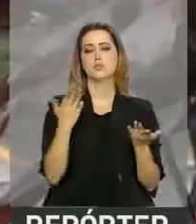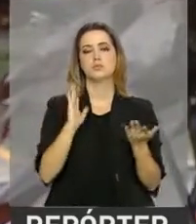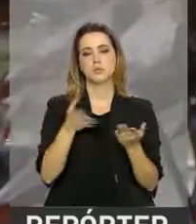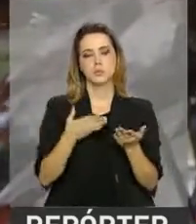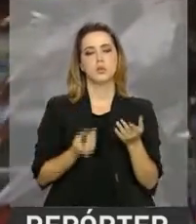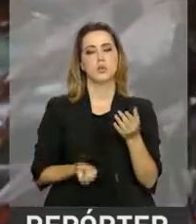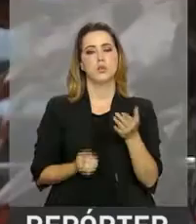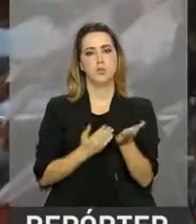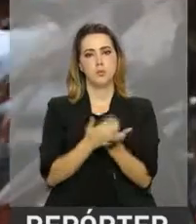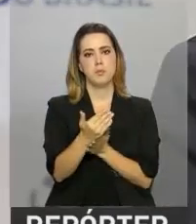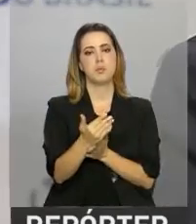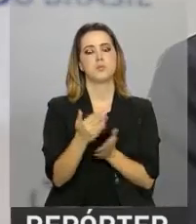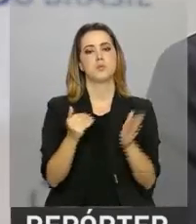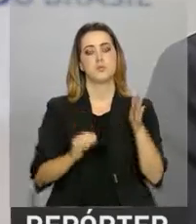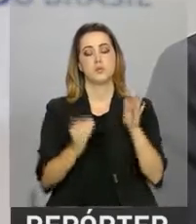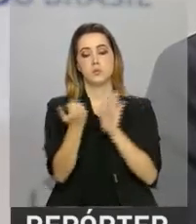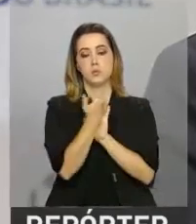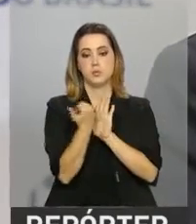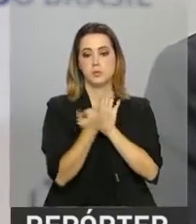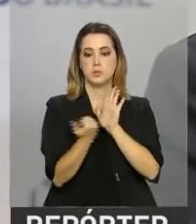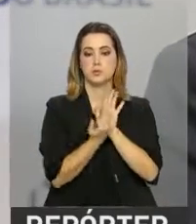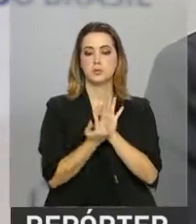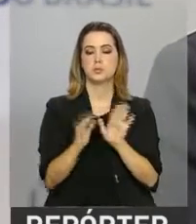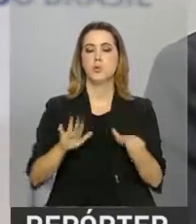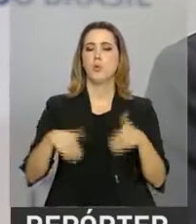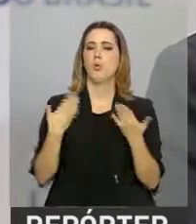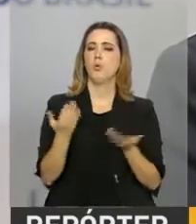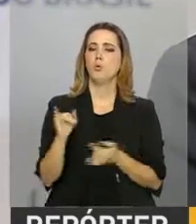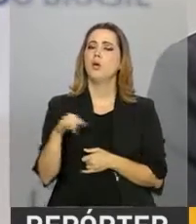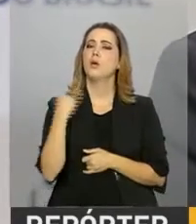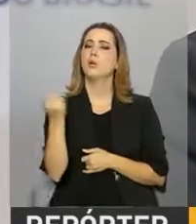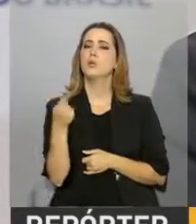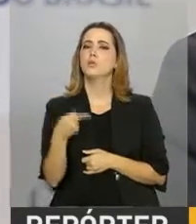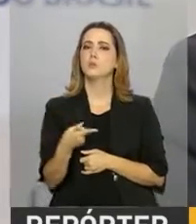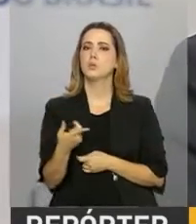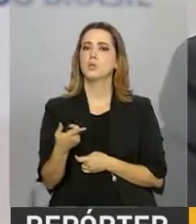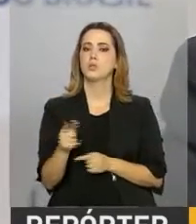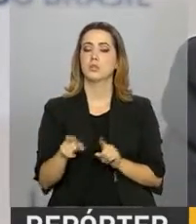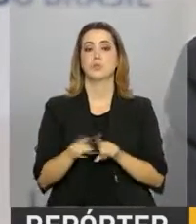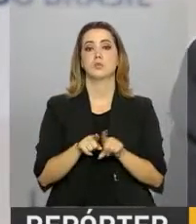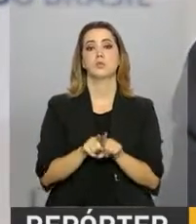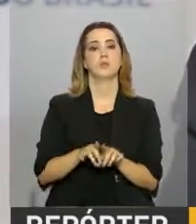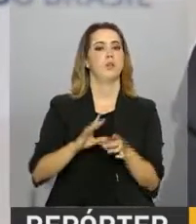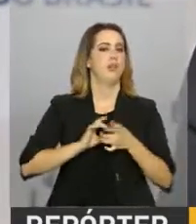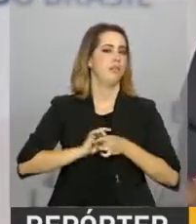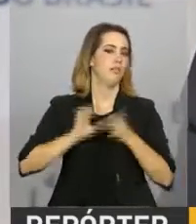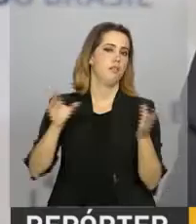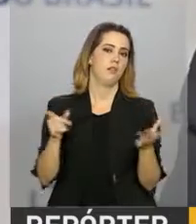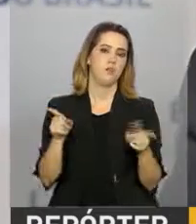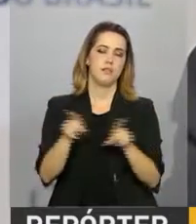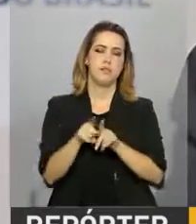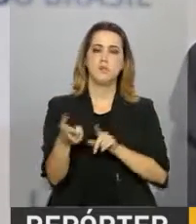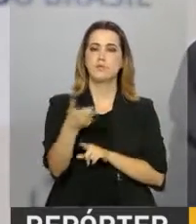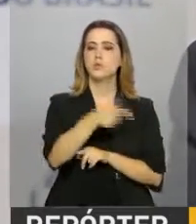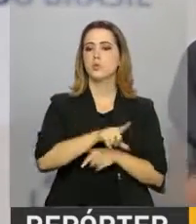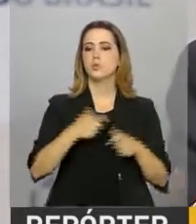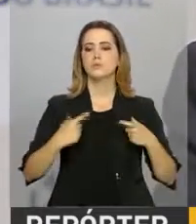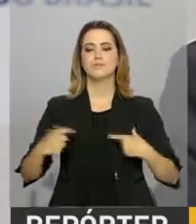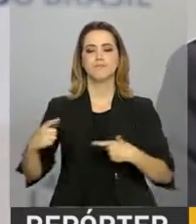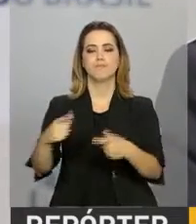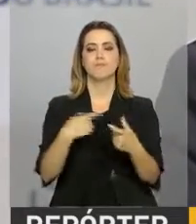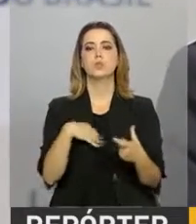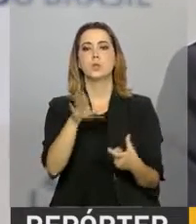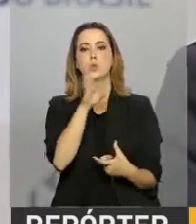a criação do programa importância disso se dá por ser um movimento voluntário porque um outro espaço que